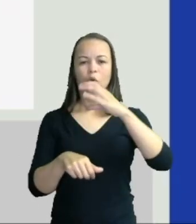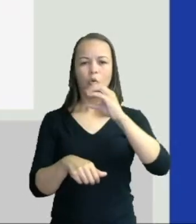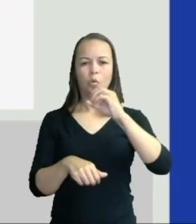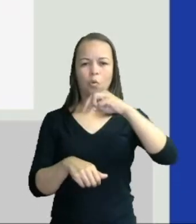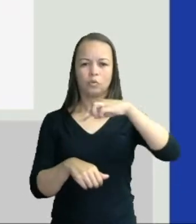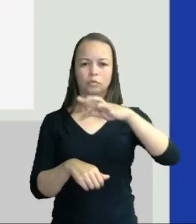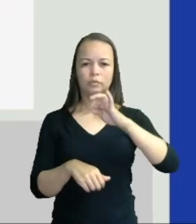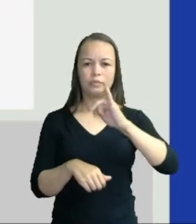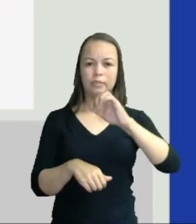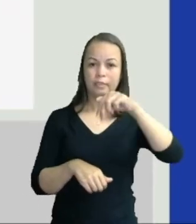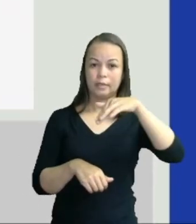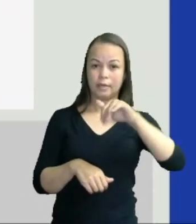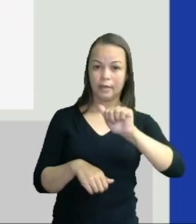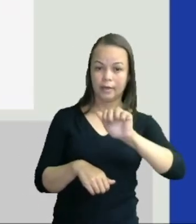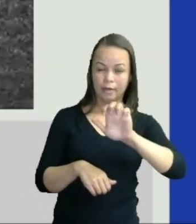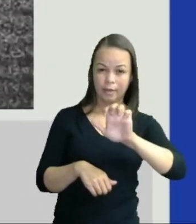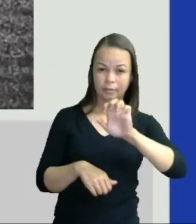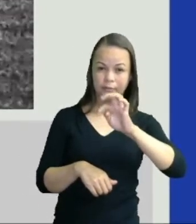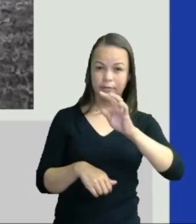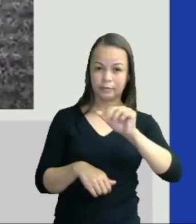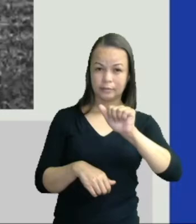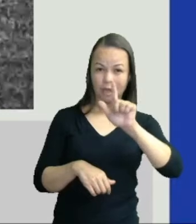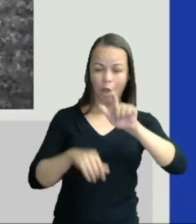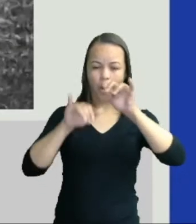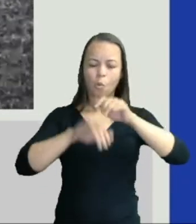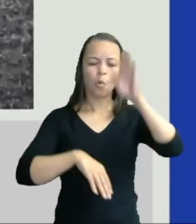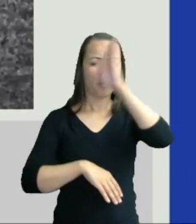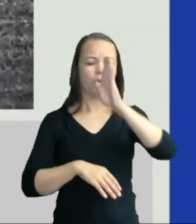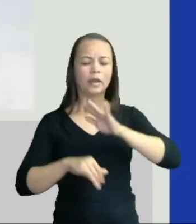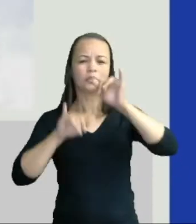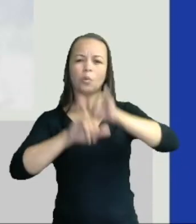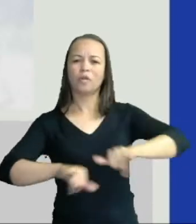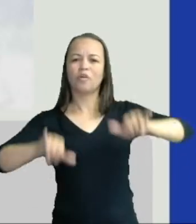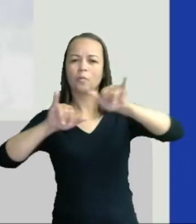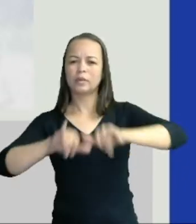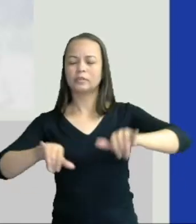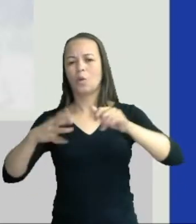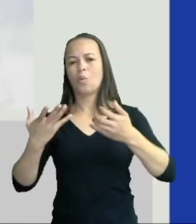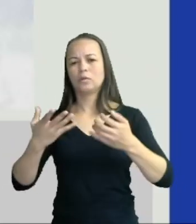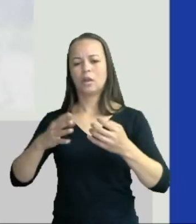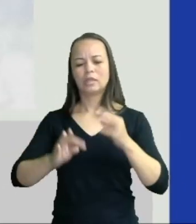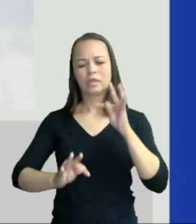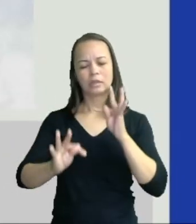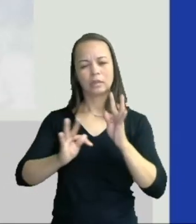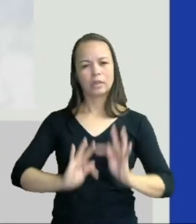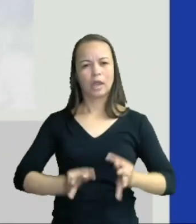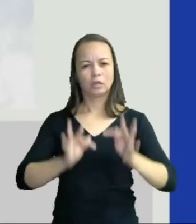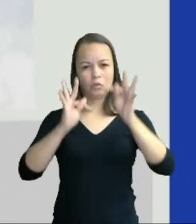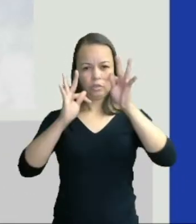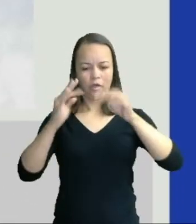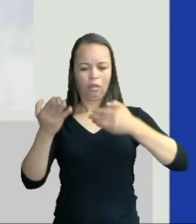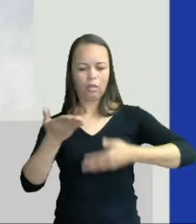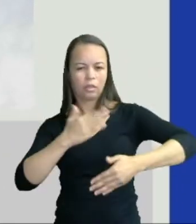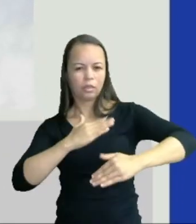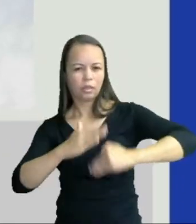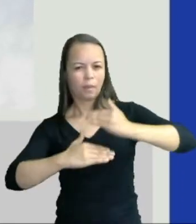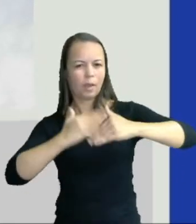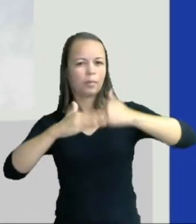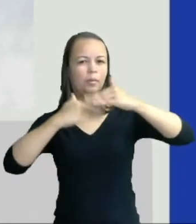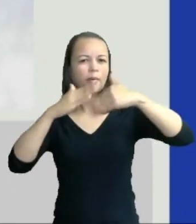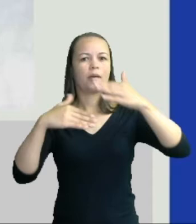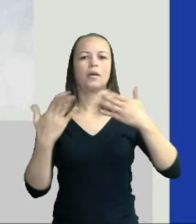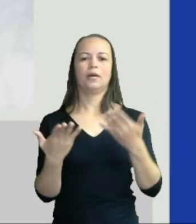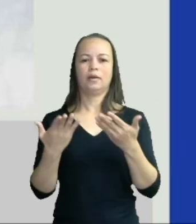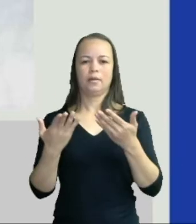pode ser imediatamente conhecida por qualquer pessoa em praticamente qualquer lugar do mundo. Isso é possível devido ao